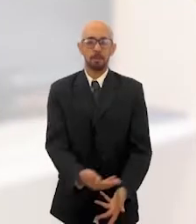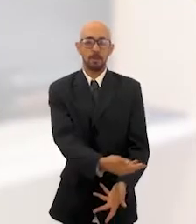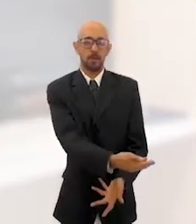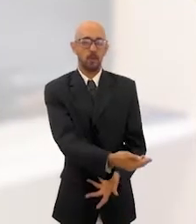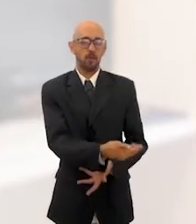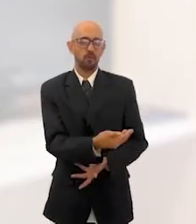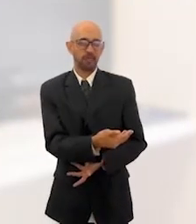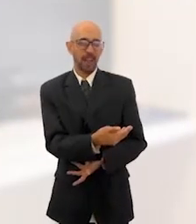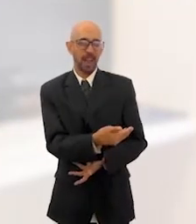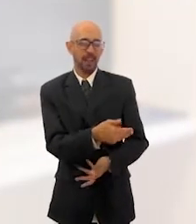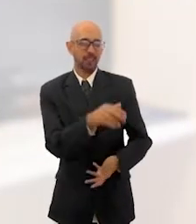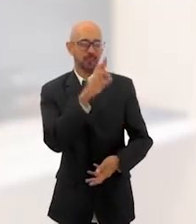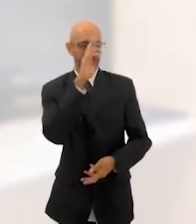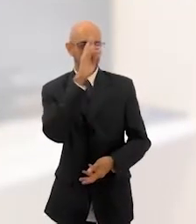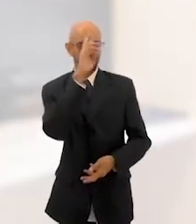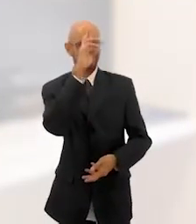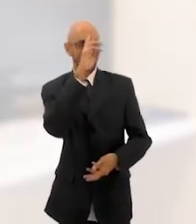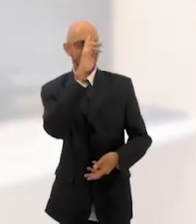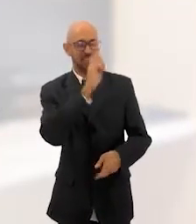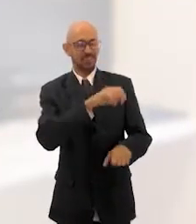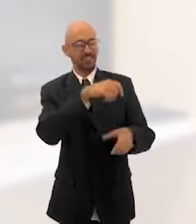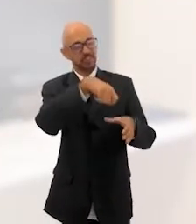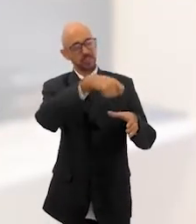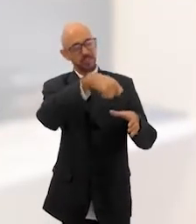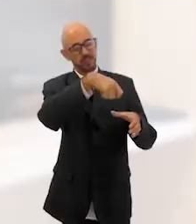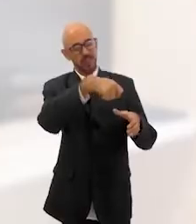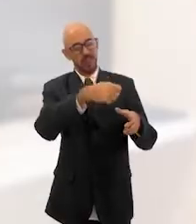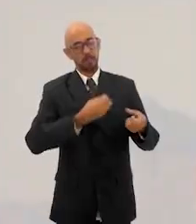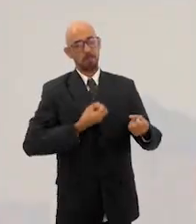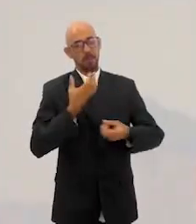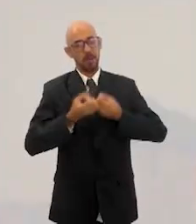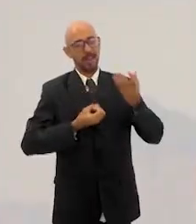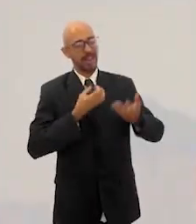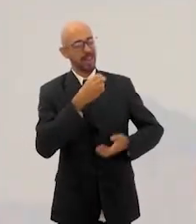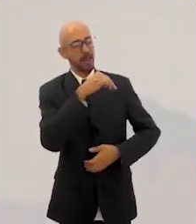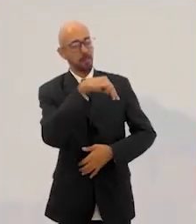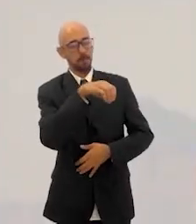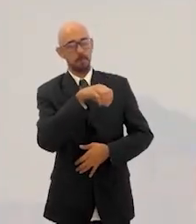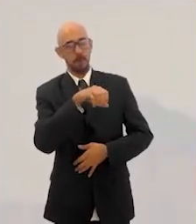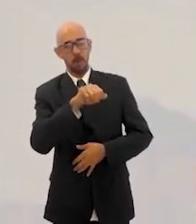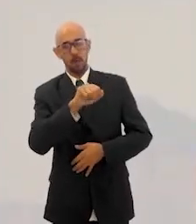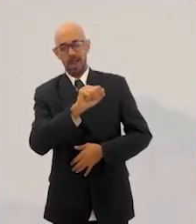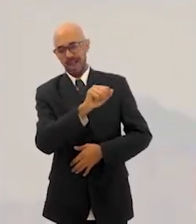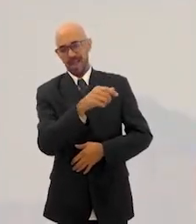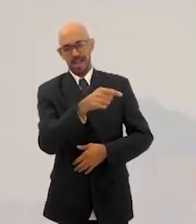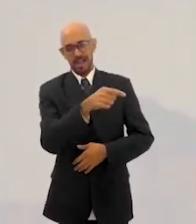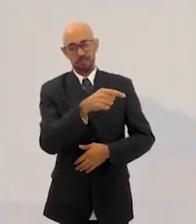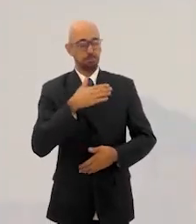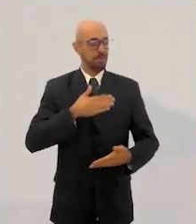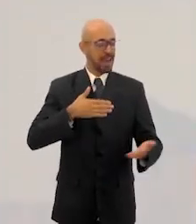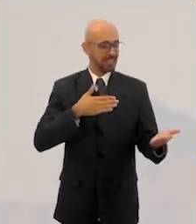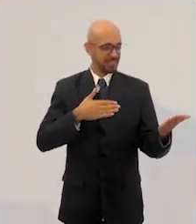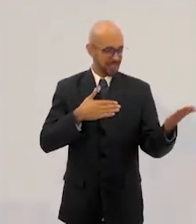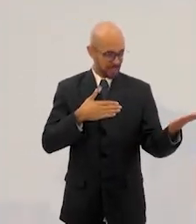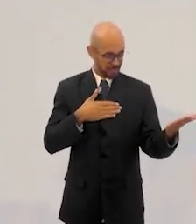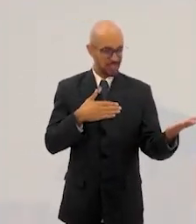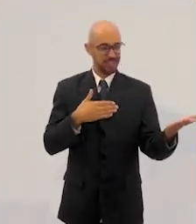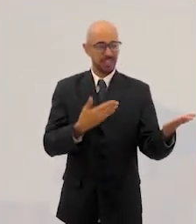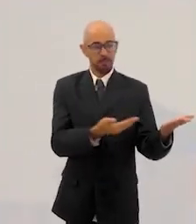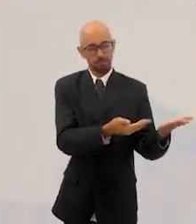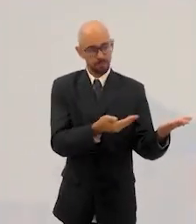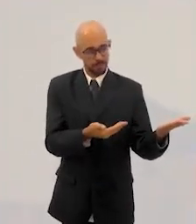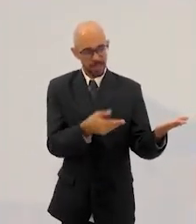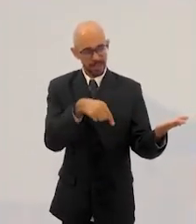Meu convidado é o chefe de cozinha e poeta Moa Cerqueira. Moa, é um prazer receber você aqui